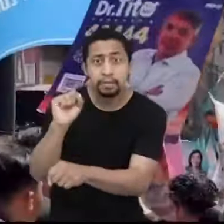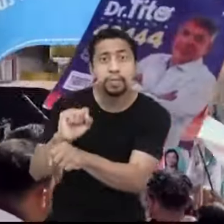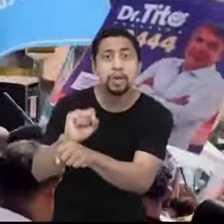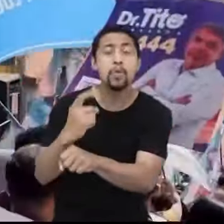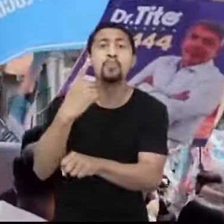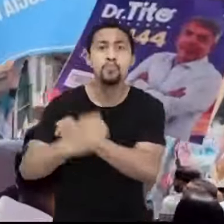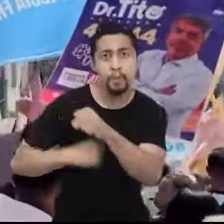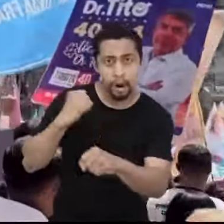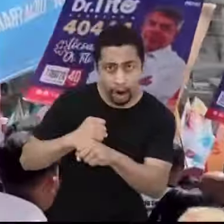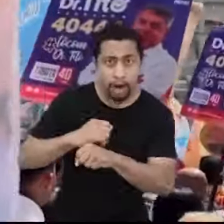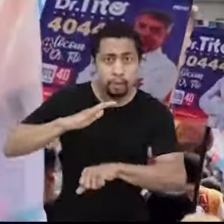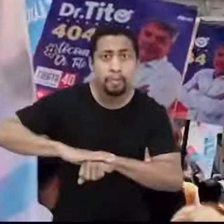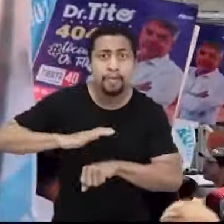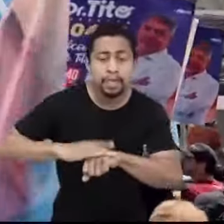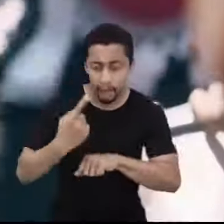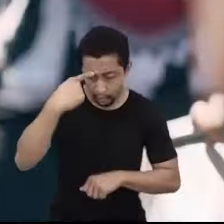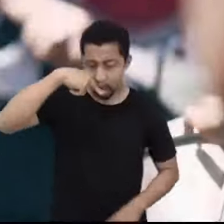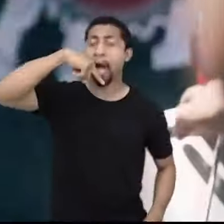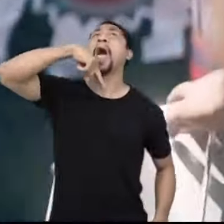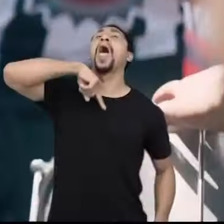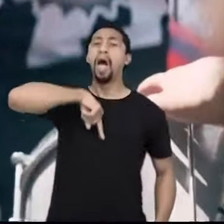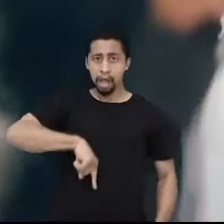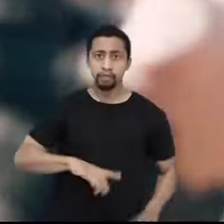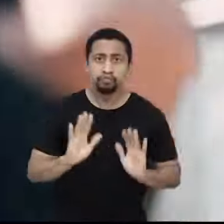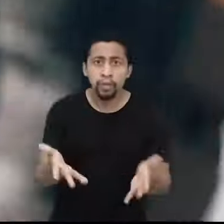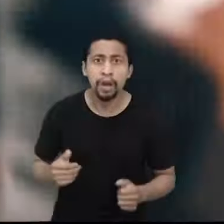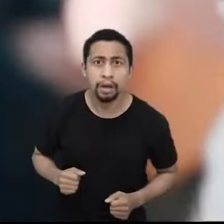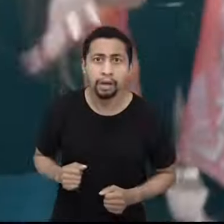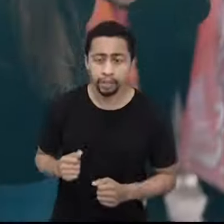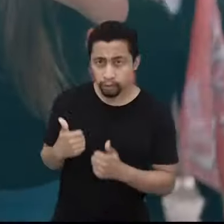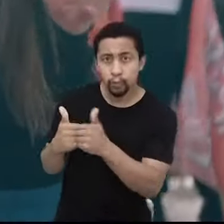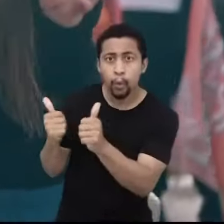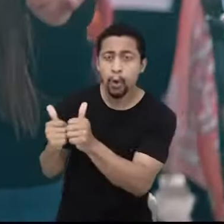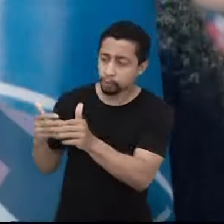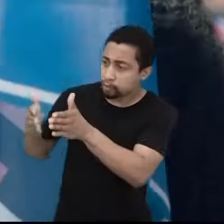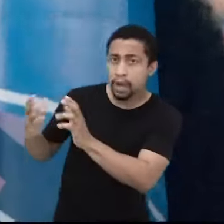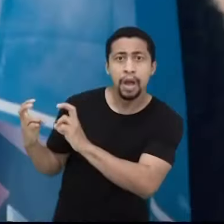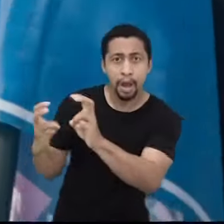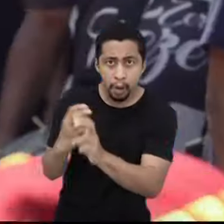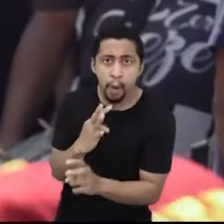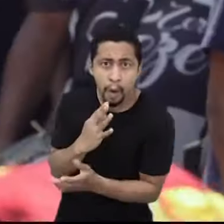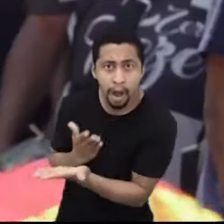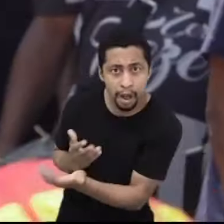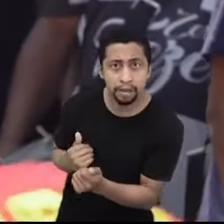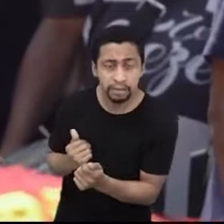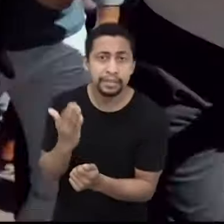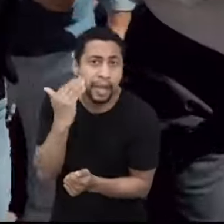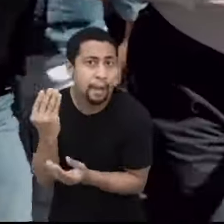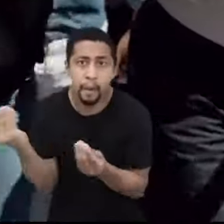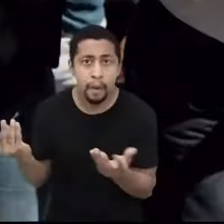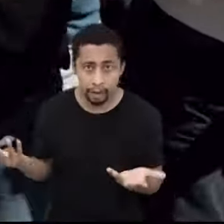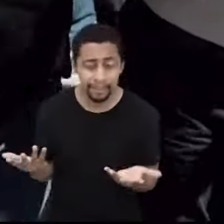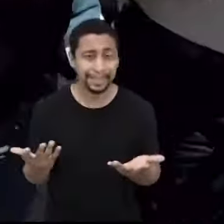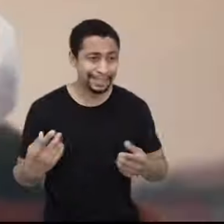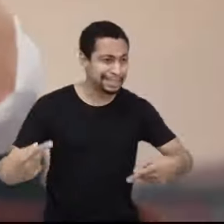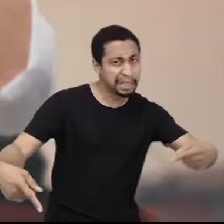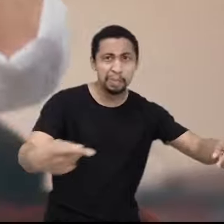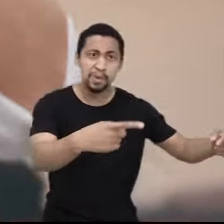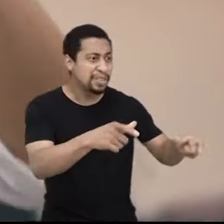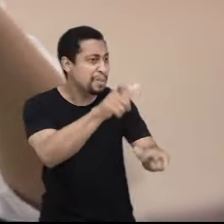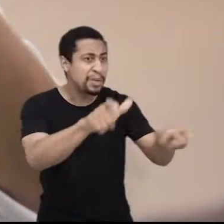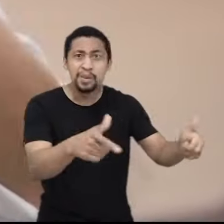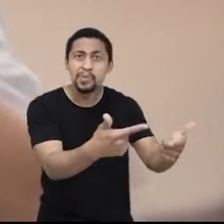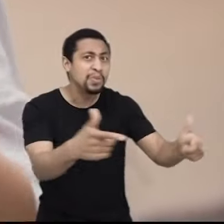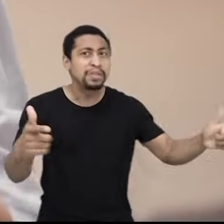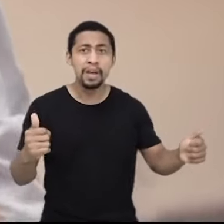de um ano pra fazer uma endoscopia? Sabe o que de verdade é andar de transporte público? Tá faltando na política gente